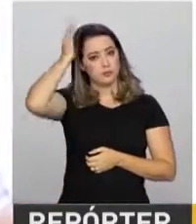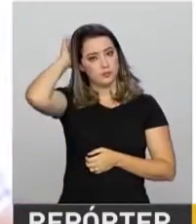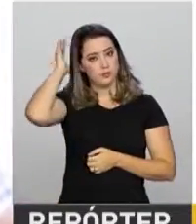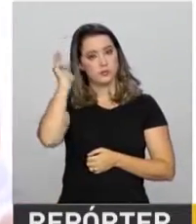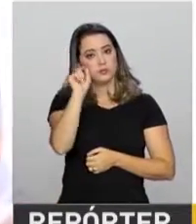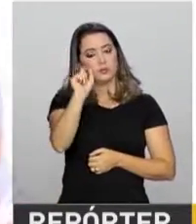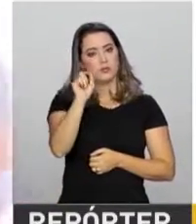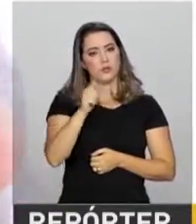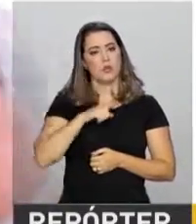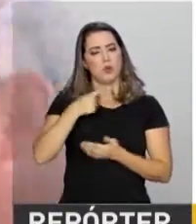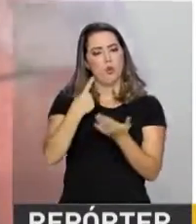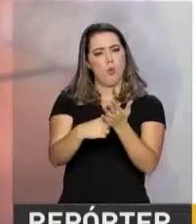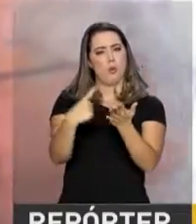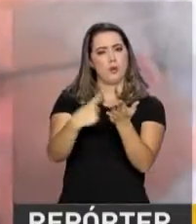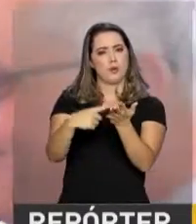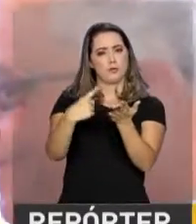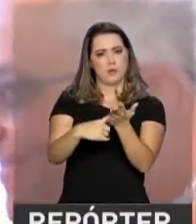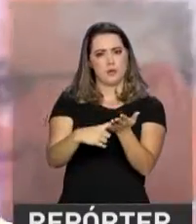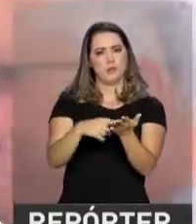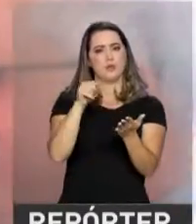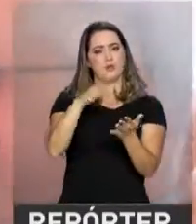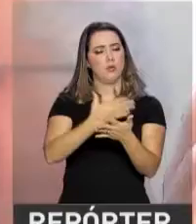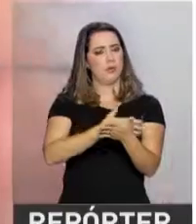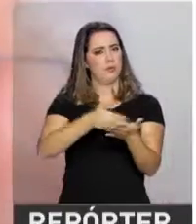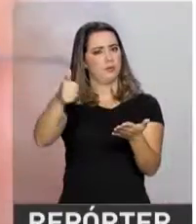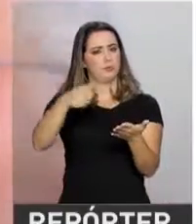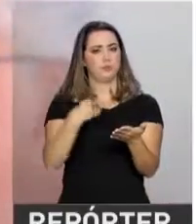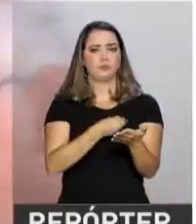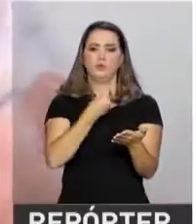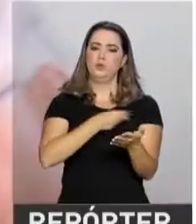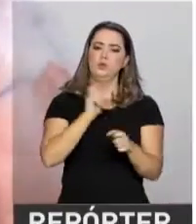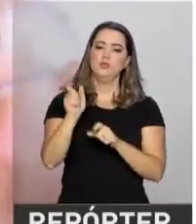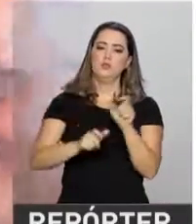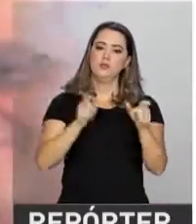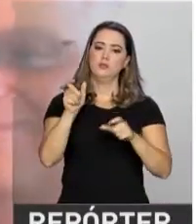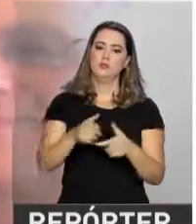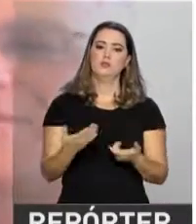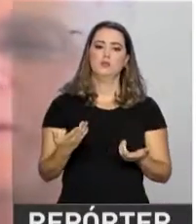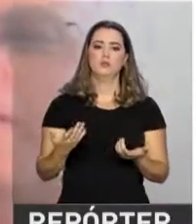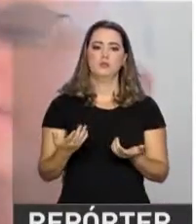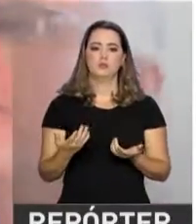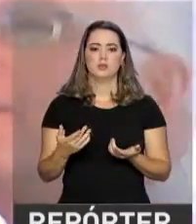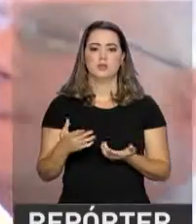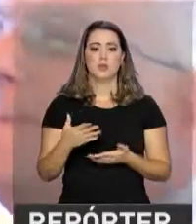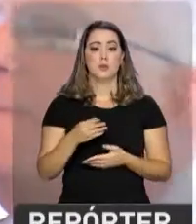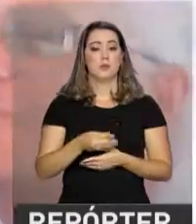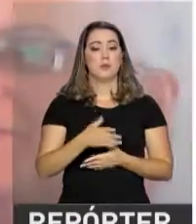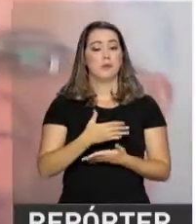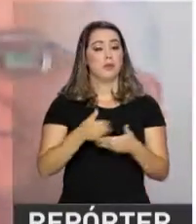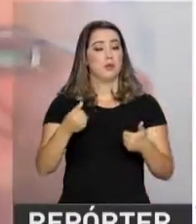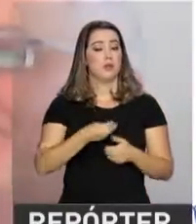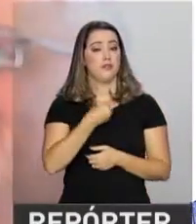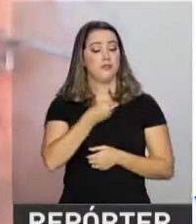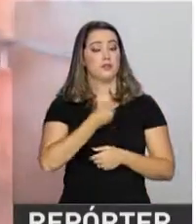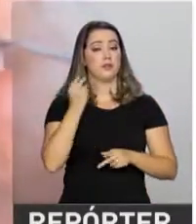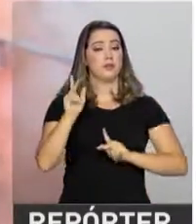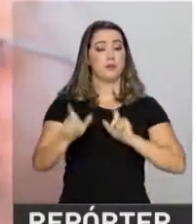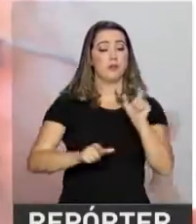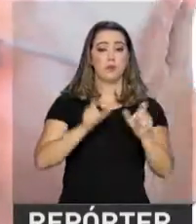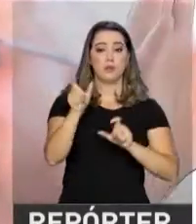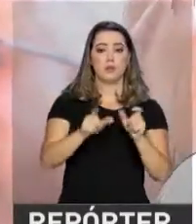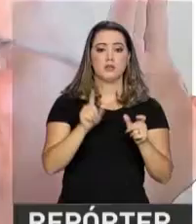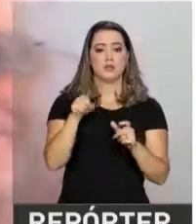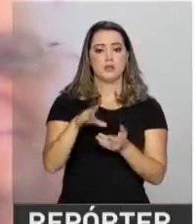temer tenho compromisso com a melhoria de vida dos brasileiros melhorar a vida do povo brasileiro é